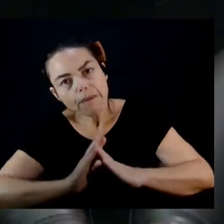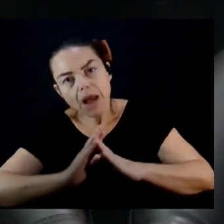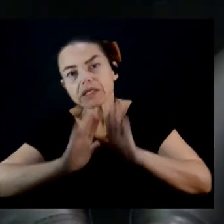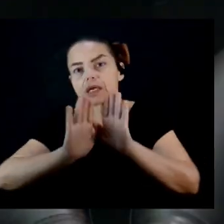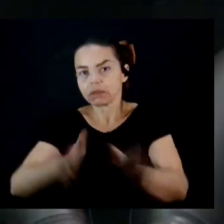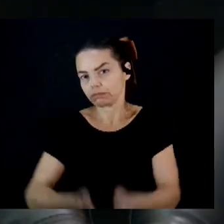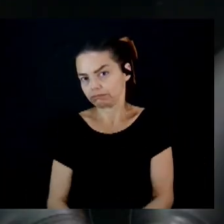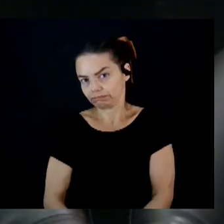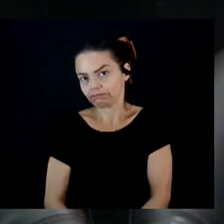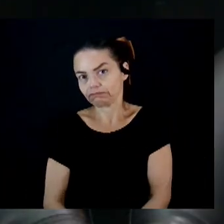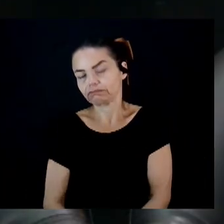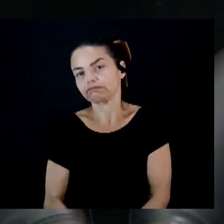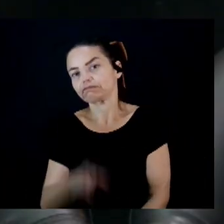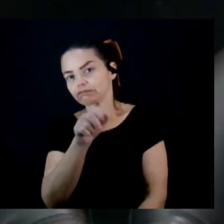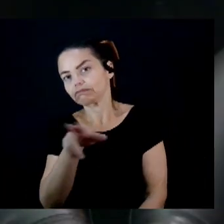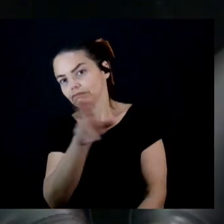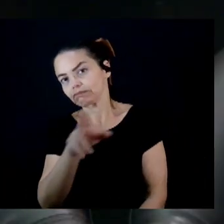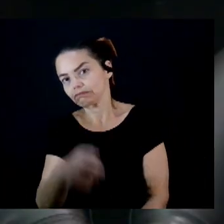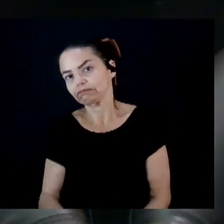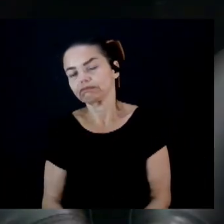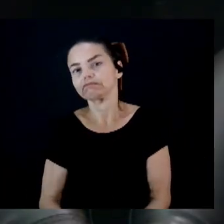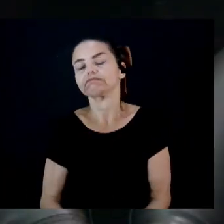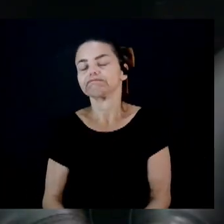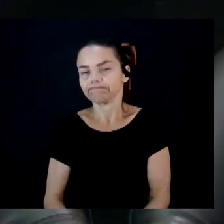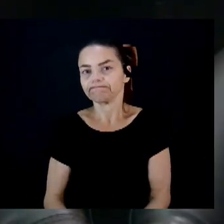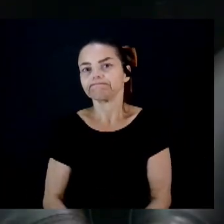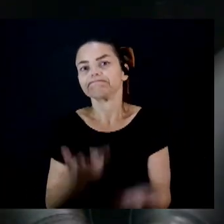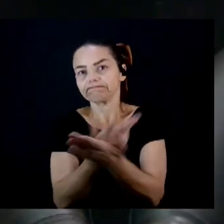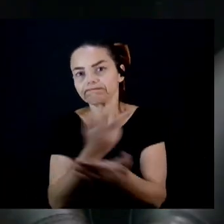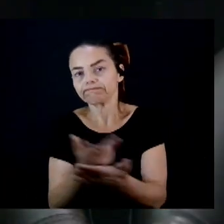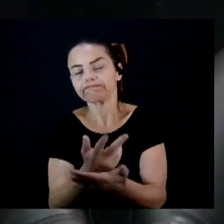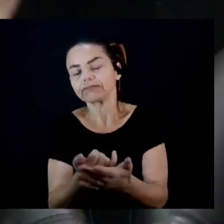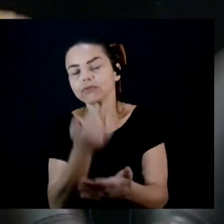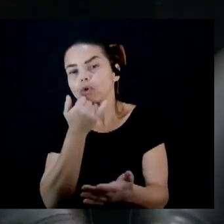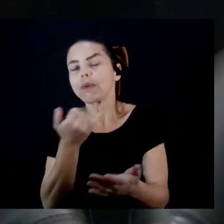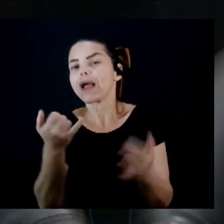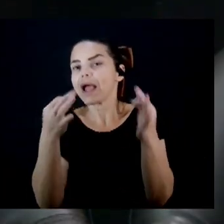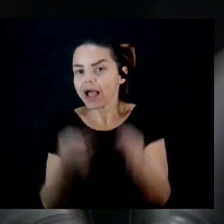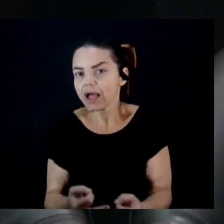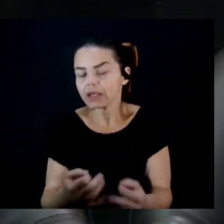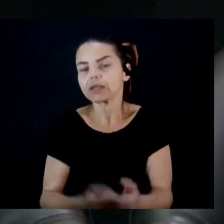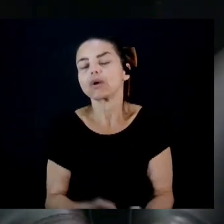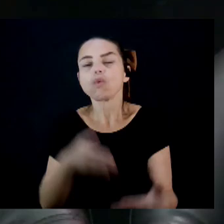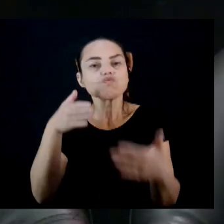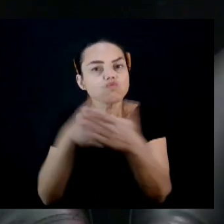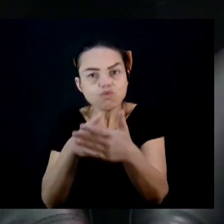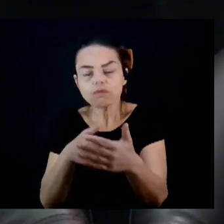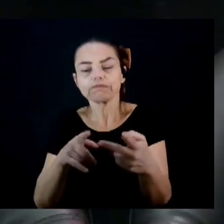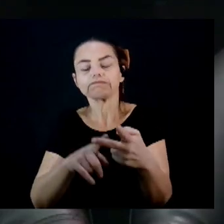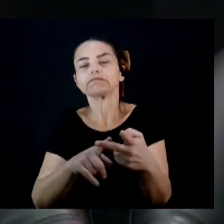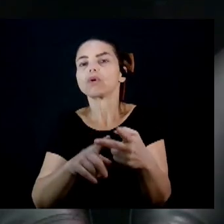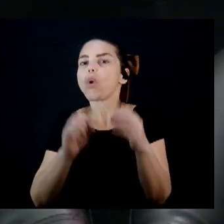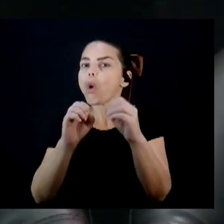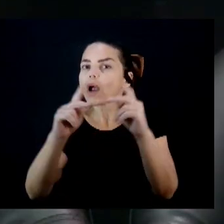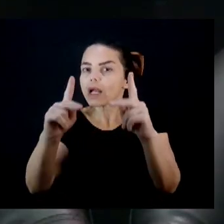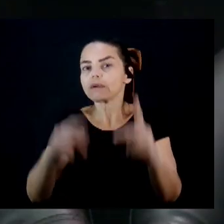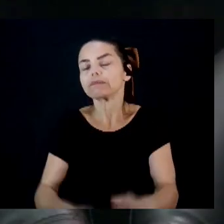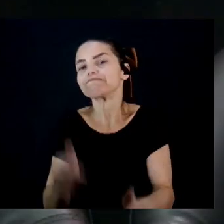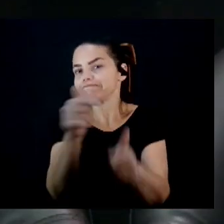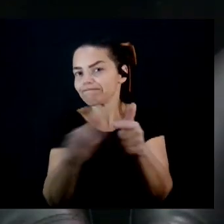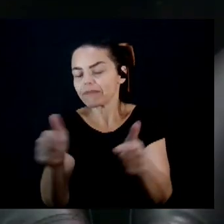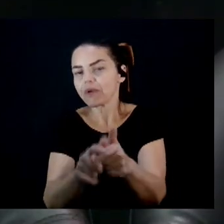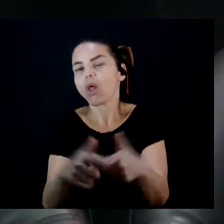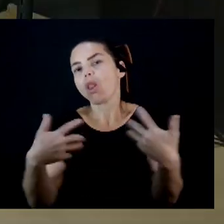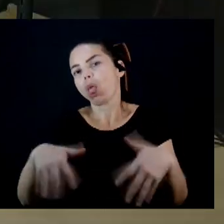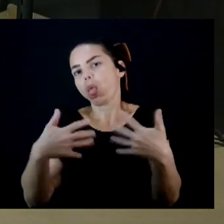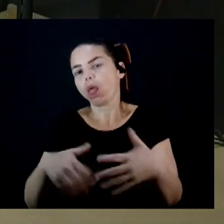mas se usado de maneira correta, com limites, tá tudo certo. O problema é o exagero.